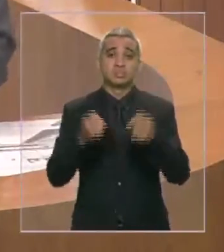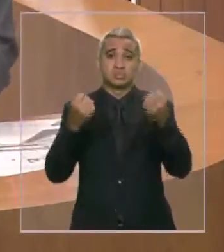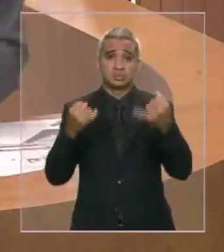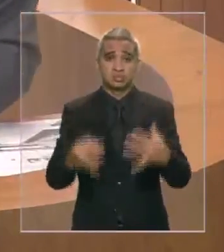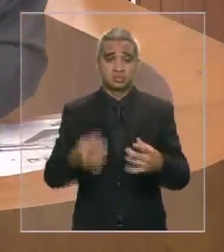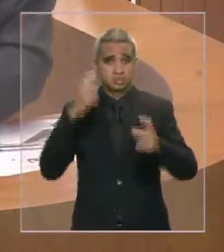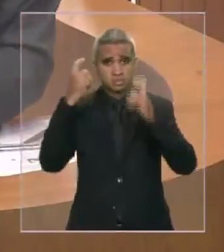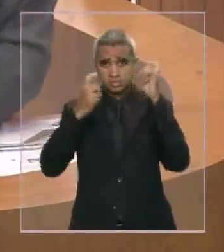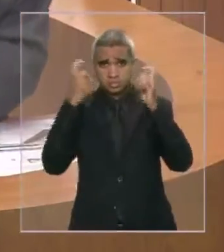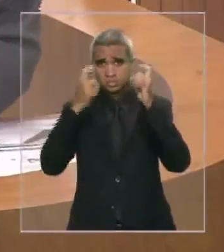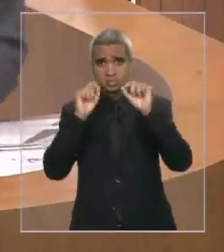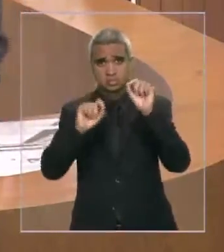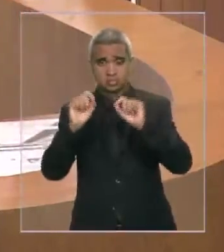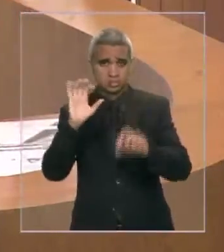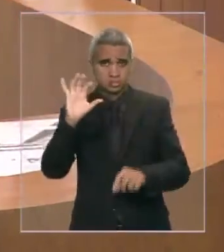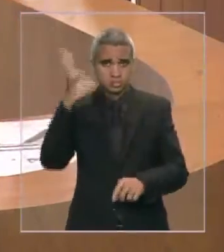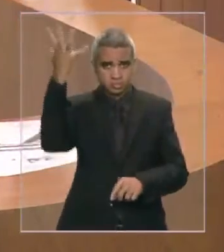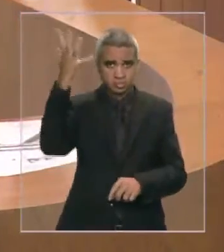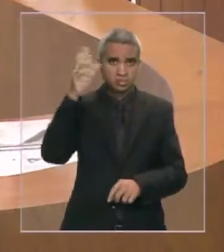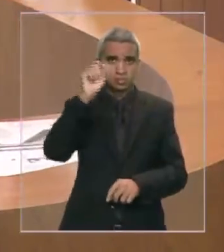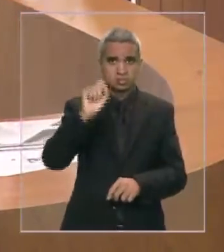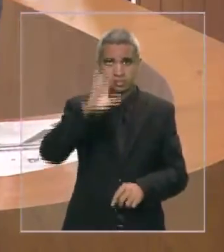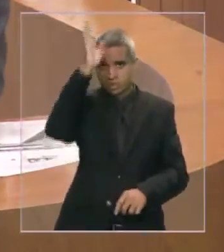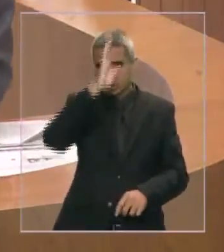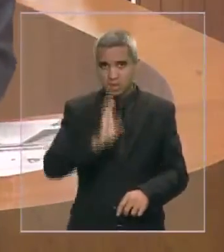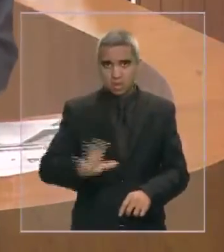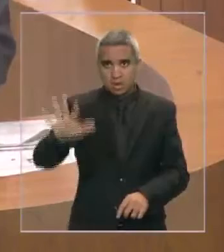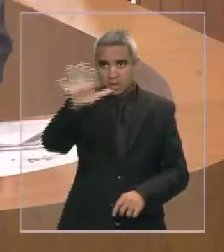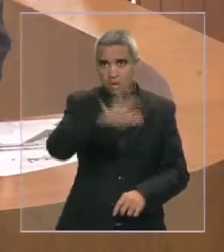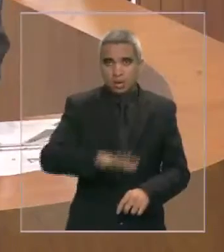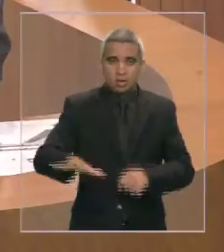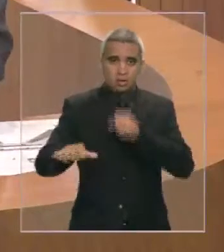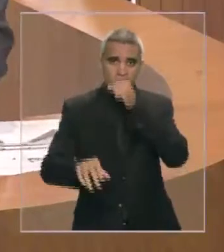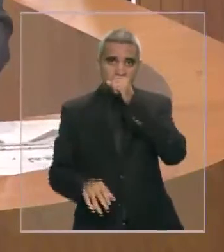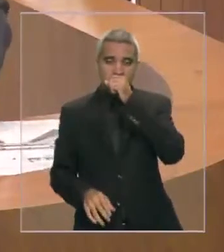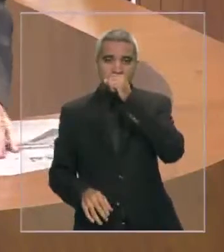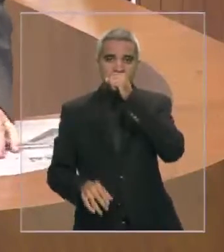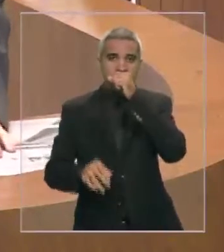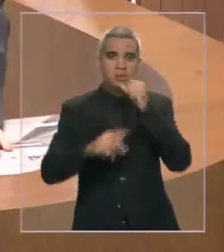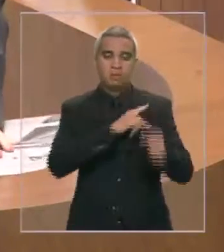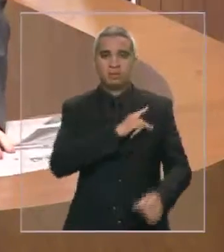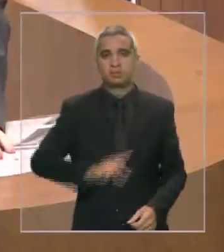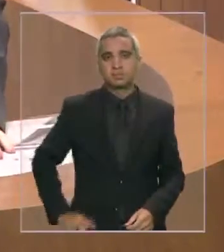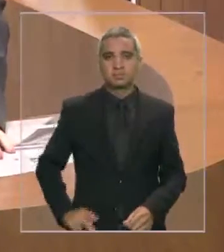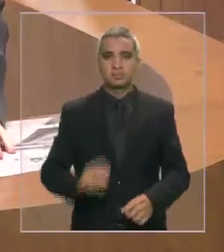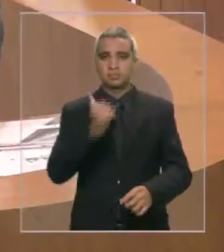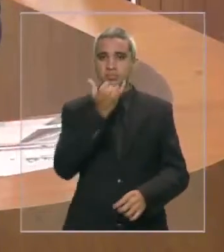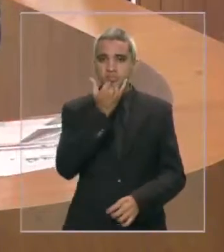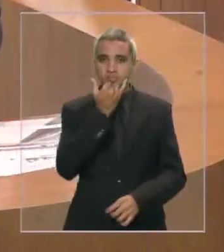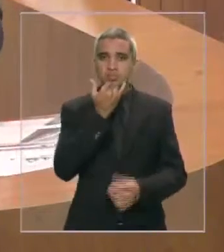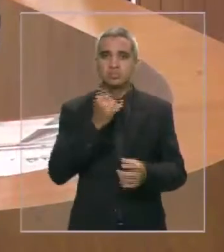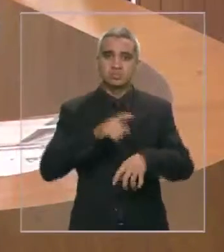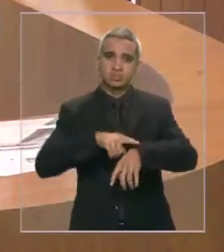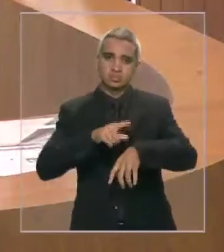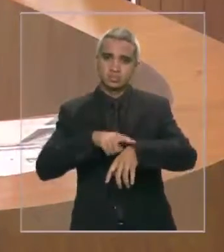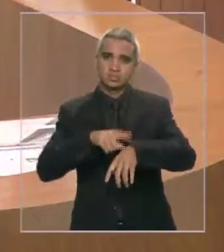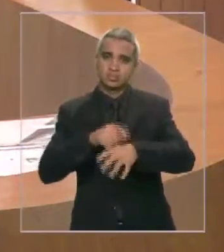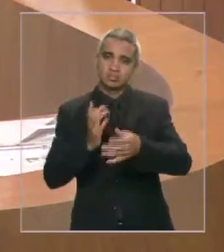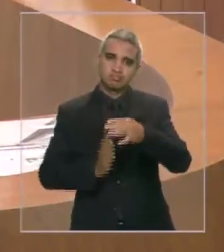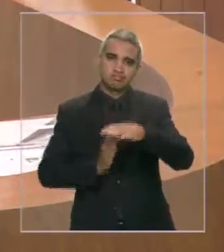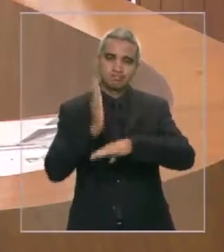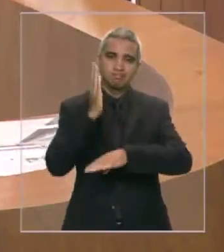preocupado com o que está acontecendo. E aí, presidente, já me desculpando por ter passado tanto da hora, agora realmente